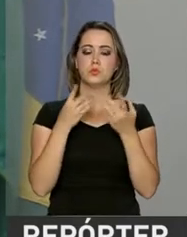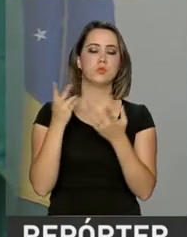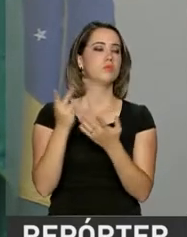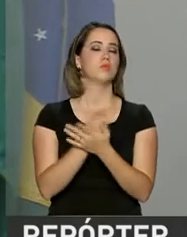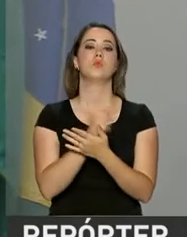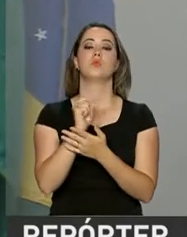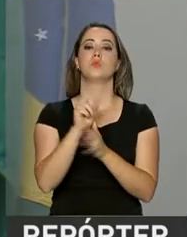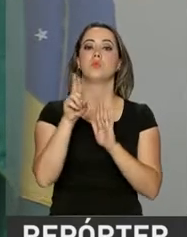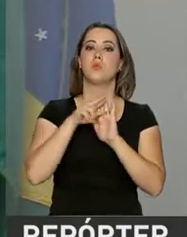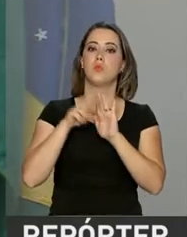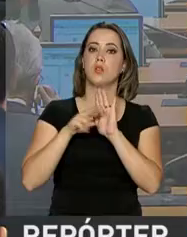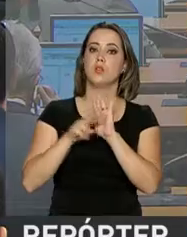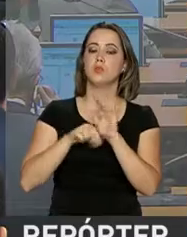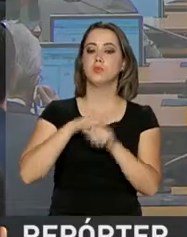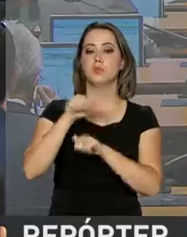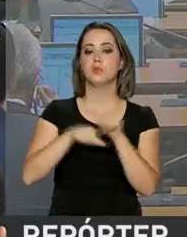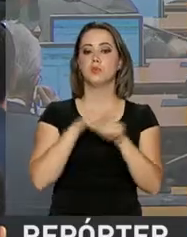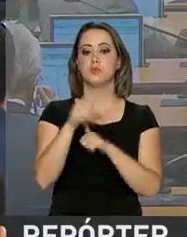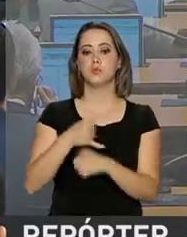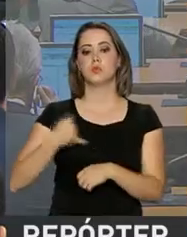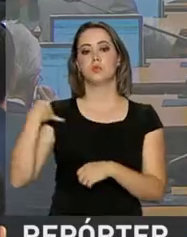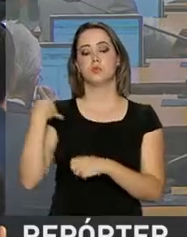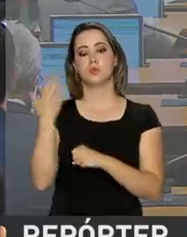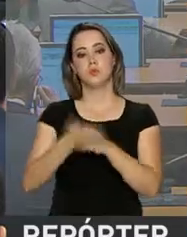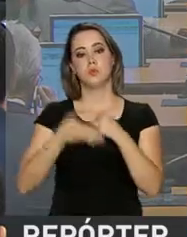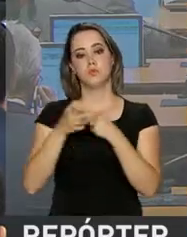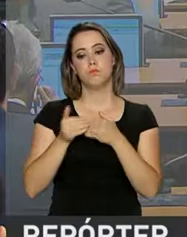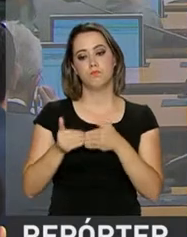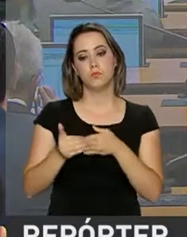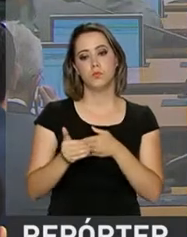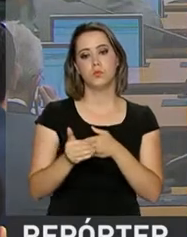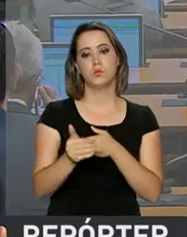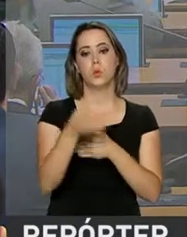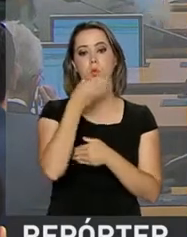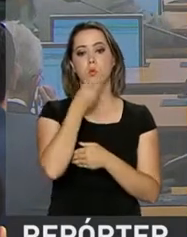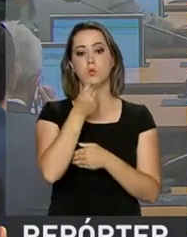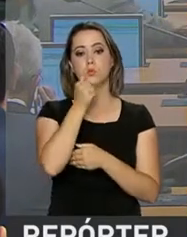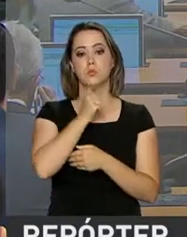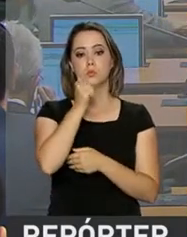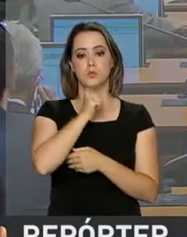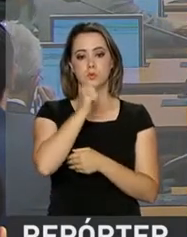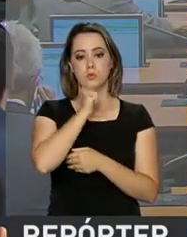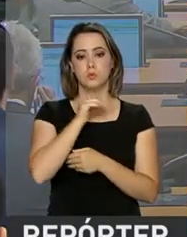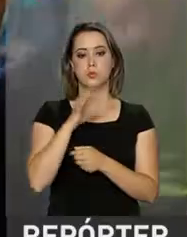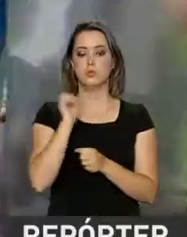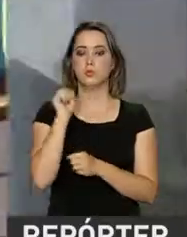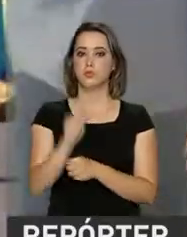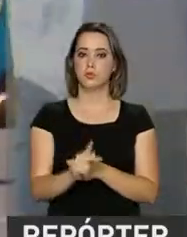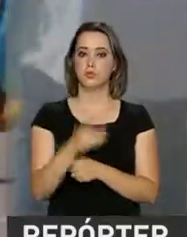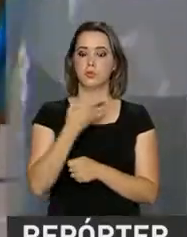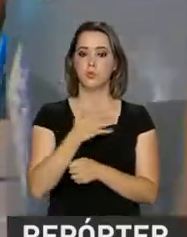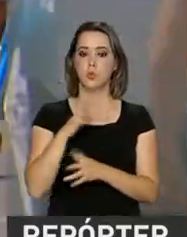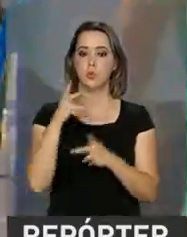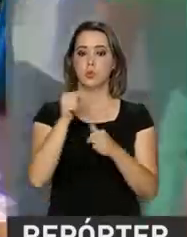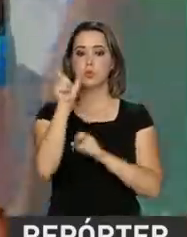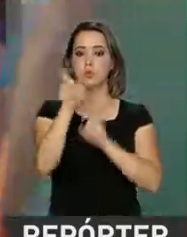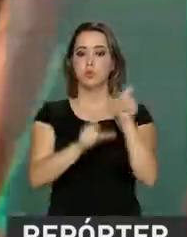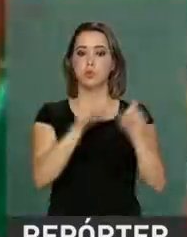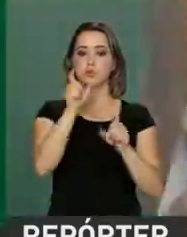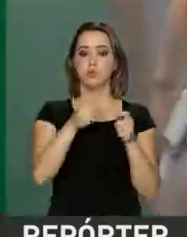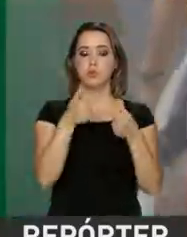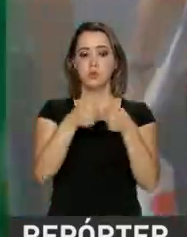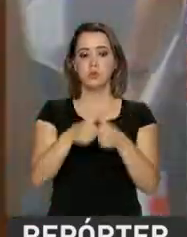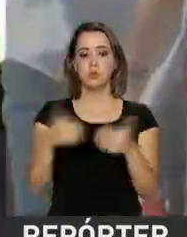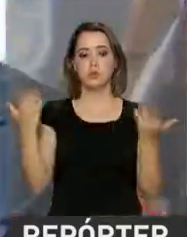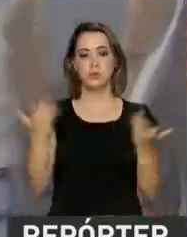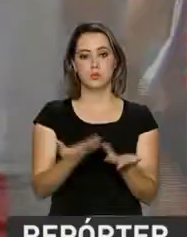funcionar a regra de transição com a idade mínima progressiva para homens e mulheres se aposentarem. Todo mundo que está no